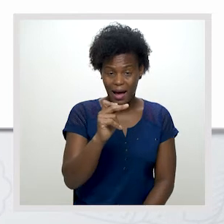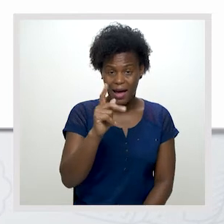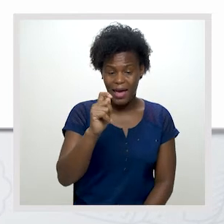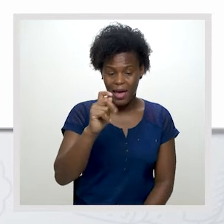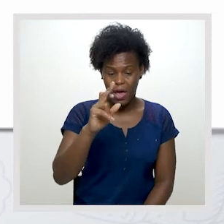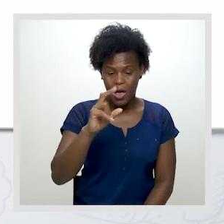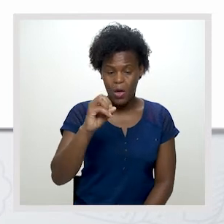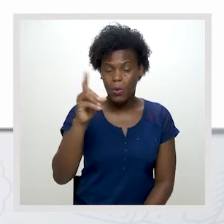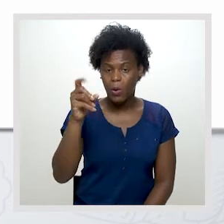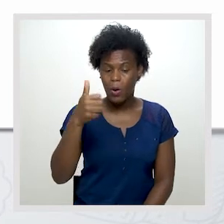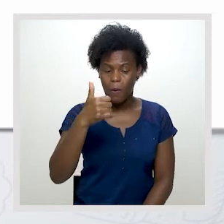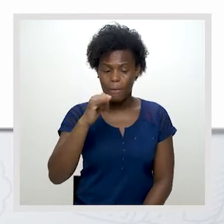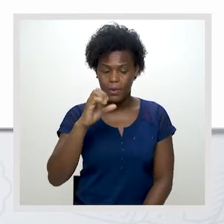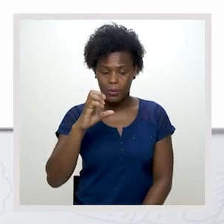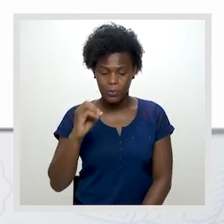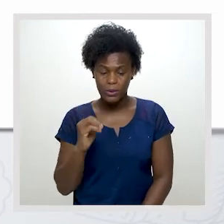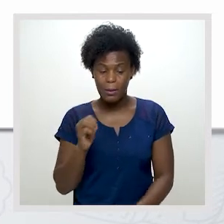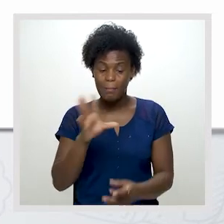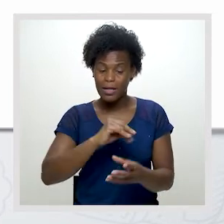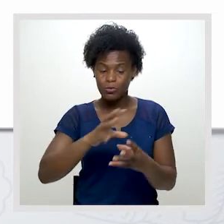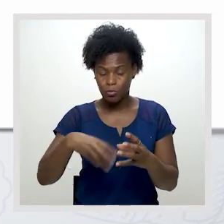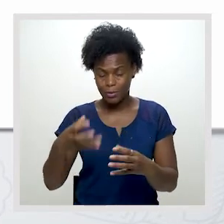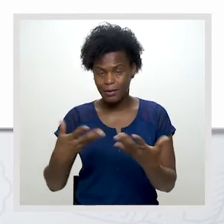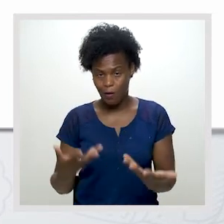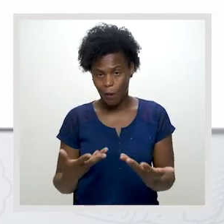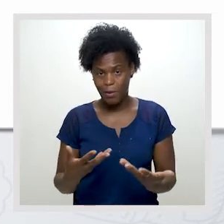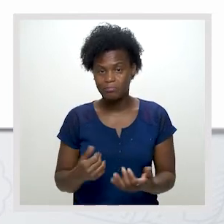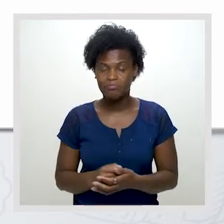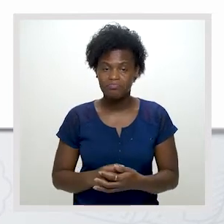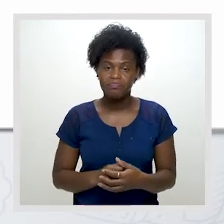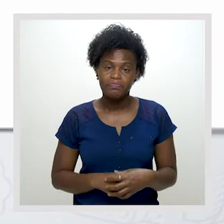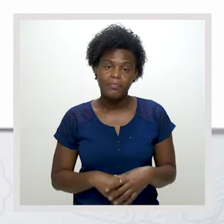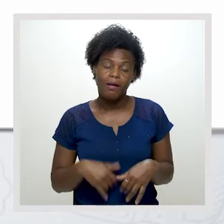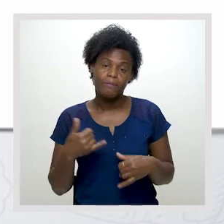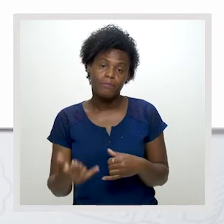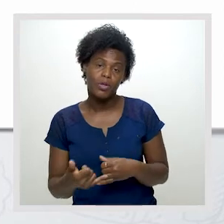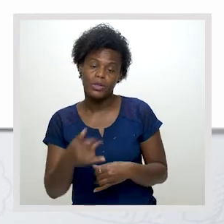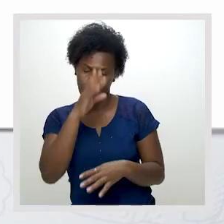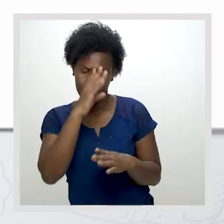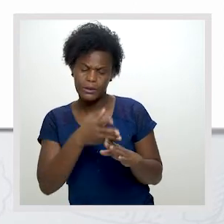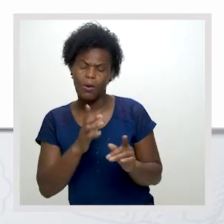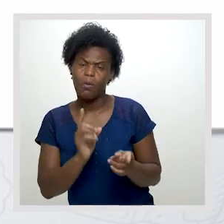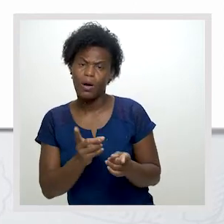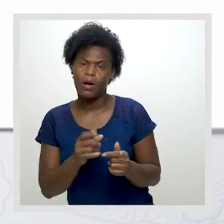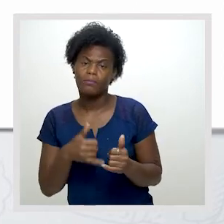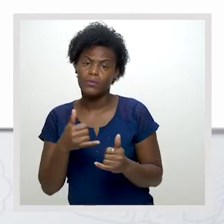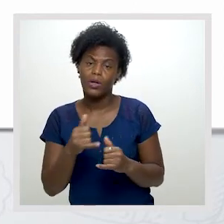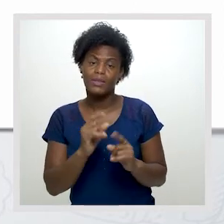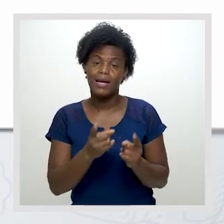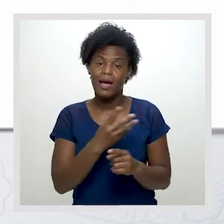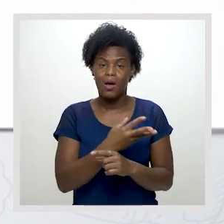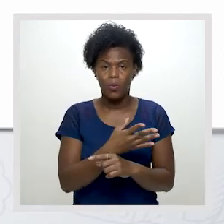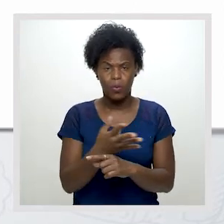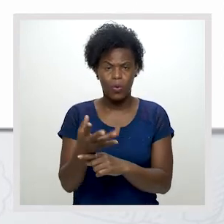Evoluíram para um sistema mais complexo. E o que aconteceu? Depois que as algas